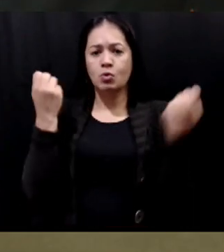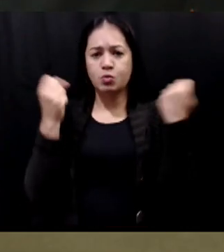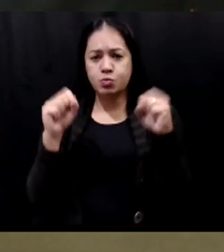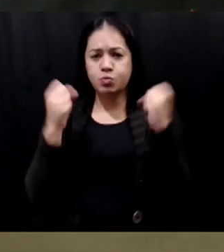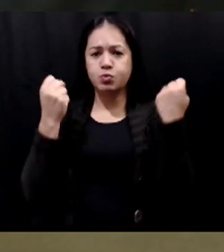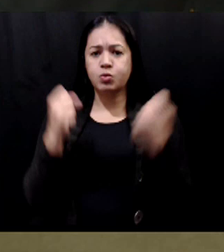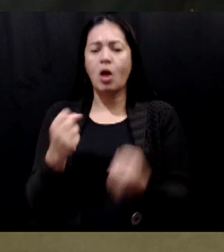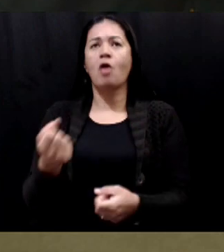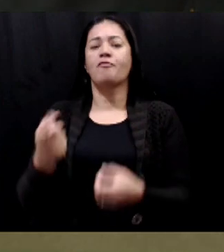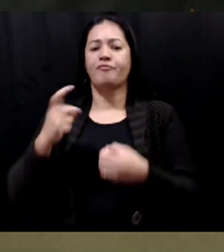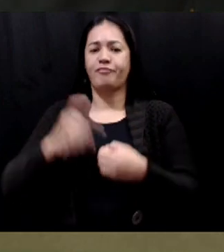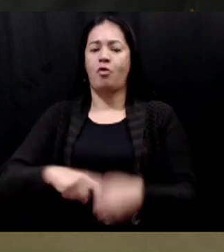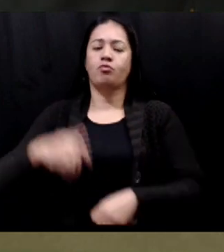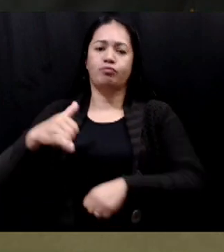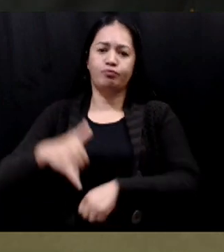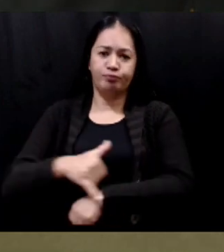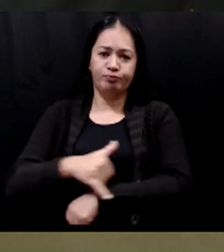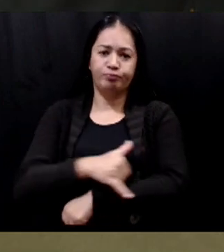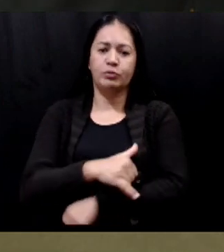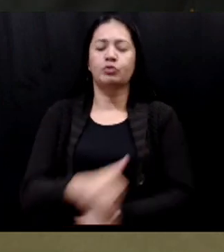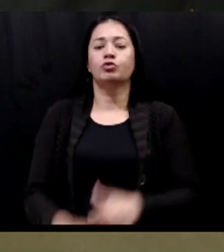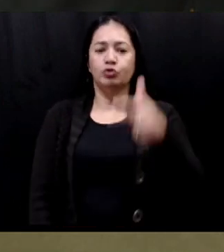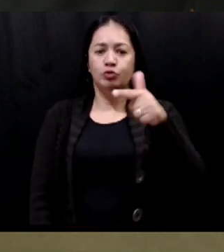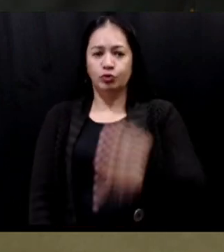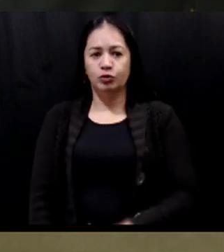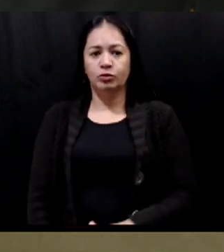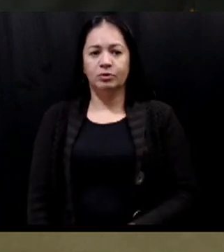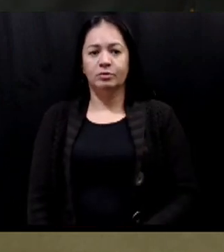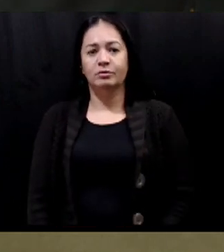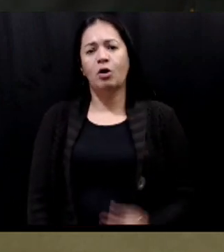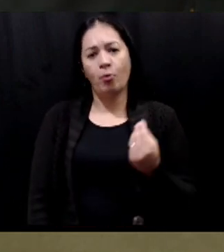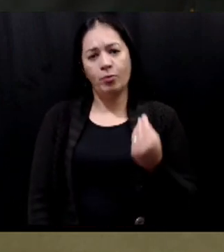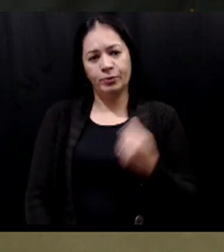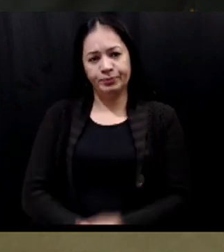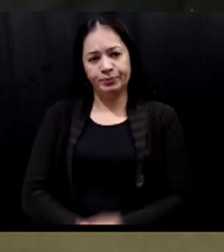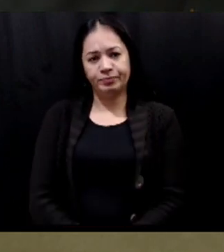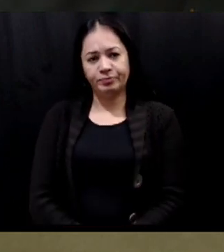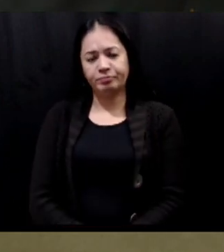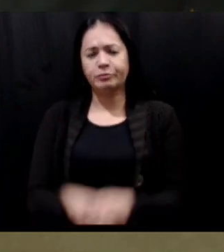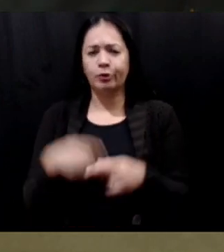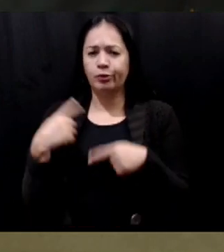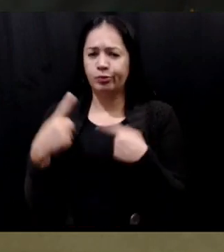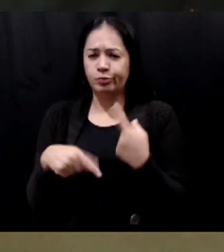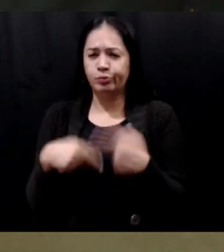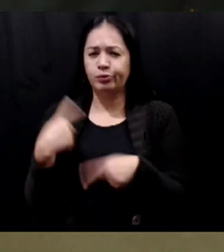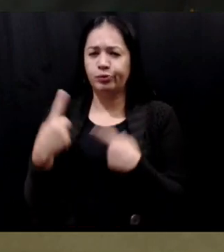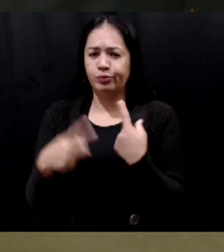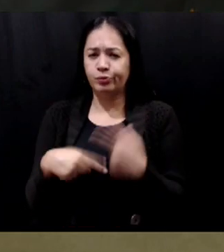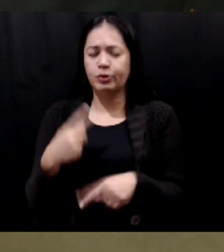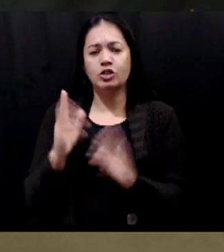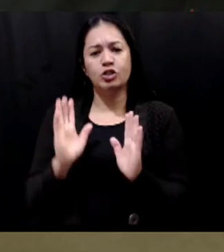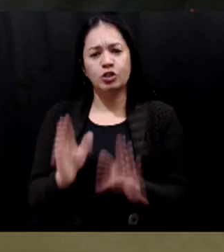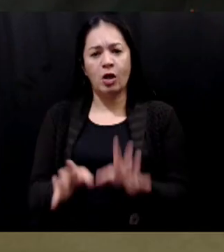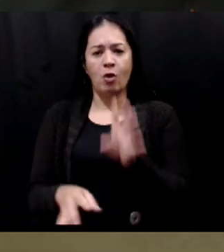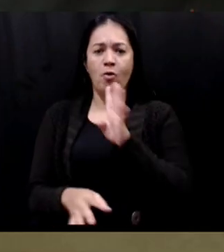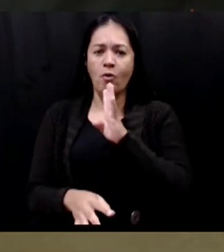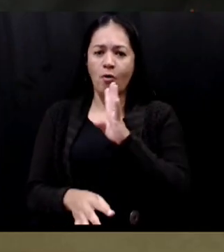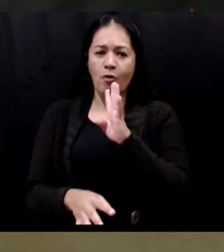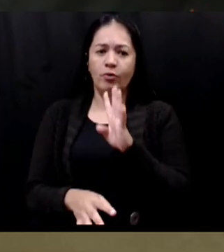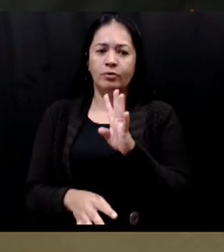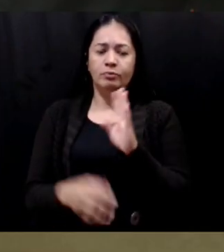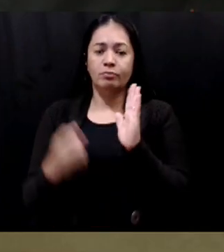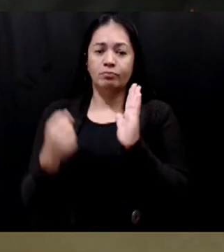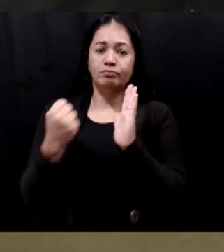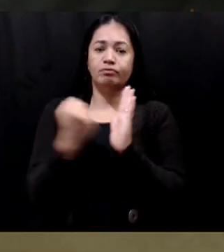eliminados. É isso mesmo que você ouviu, recuperando os quilos eliminados. Um ciclo conhecido como efeito sanfona. Além do impacto estético, essa